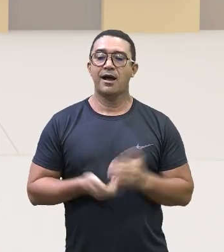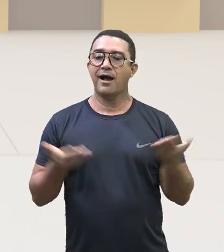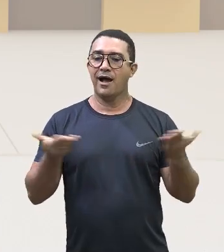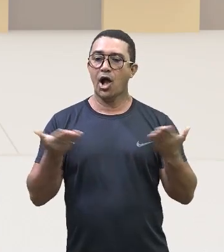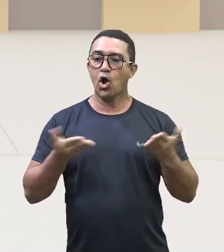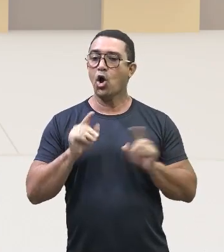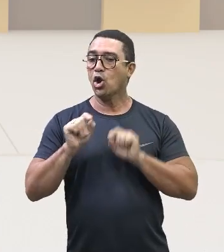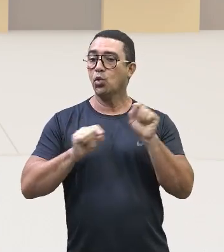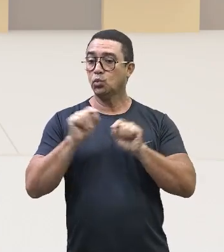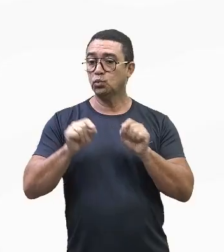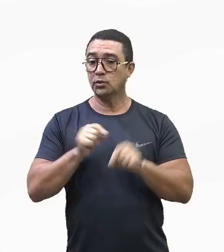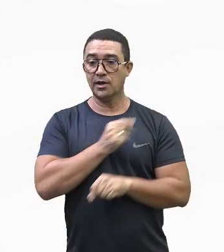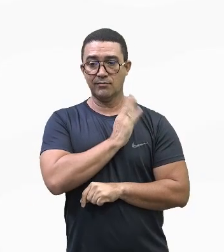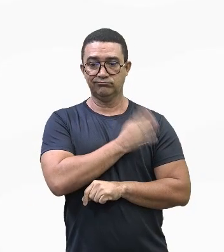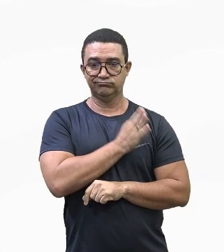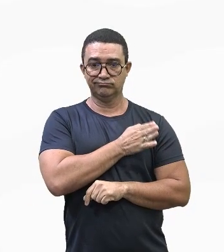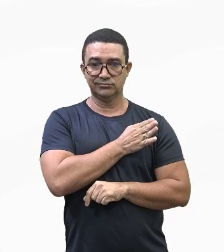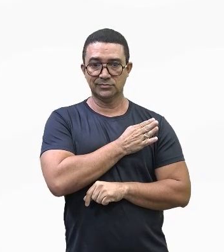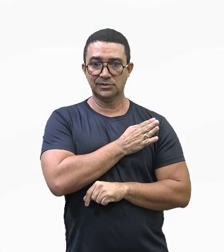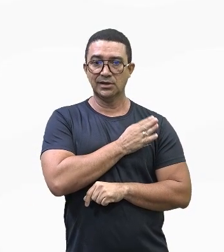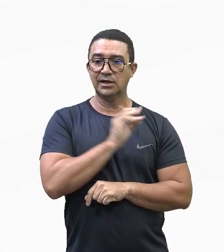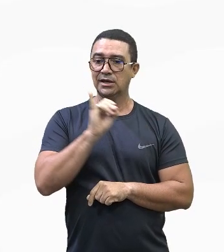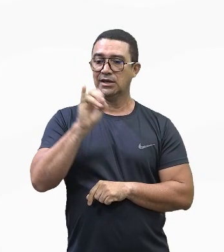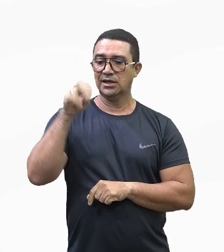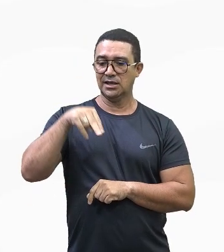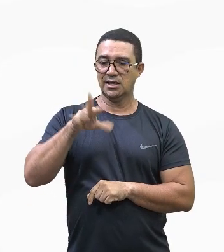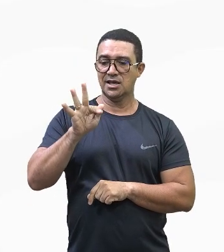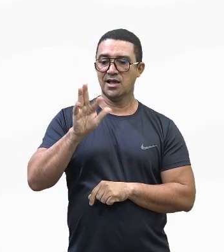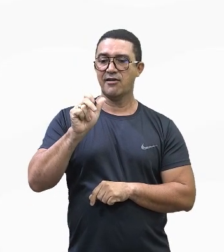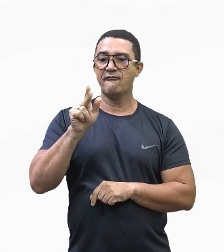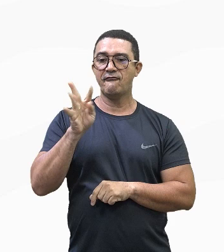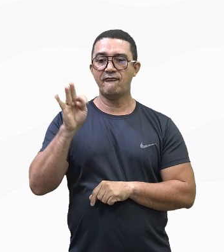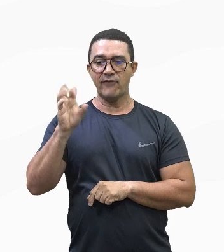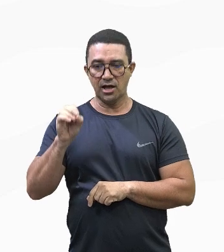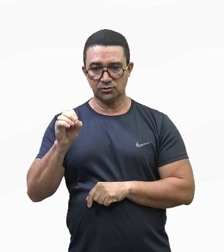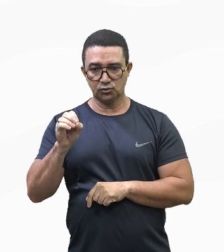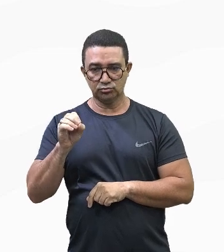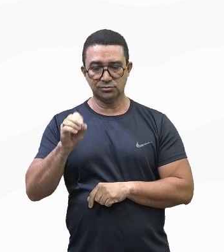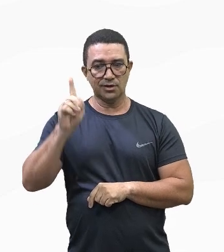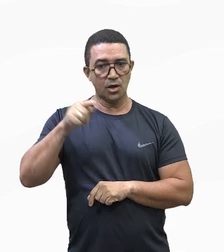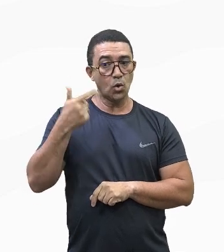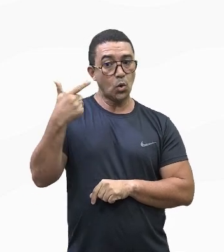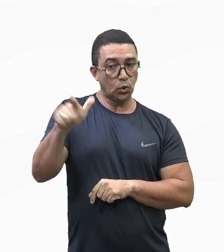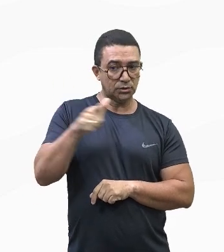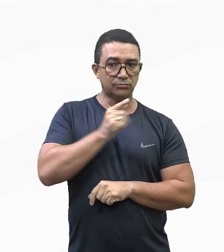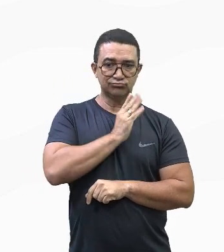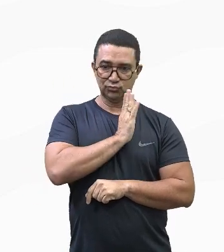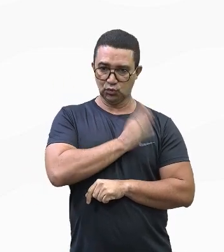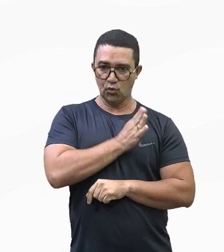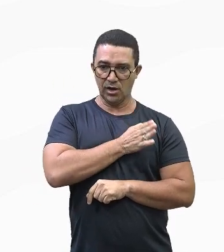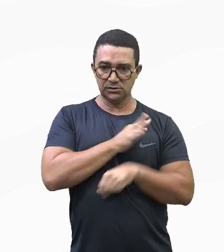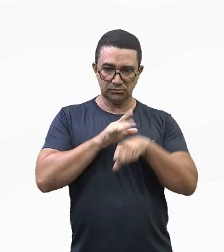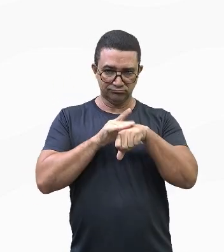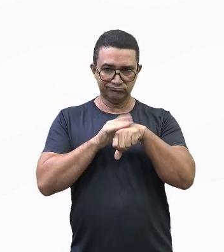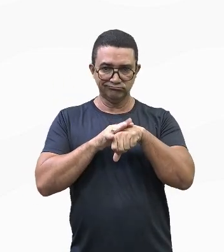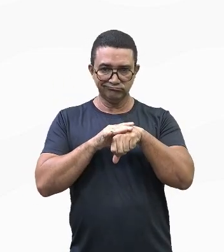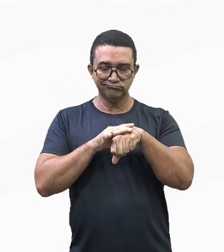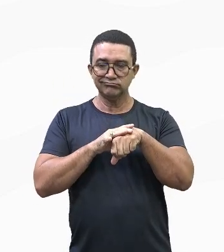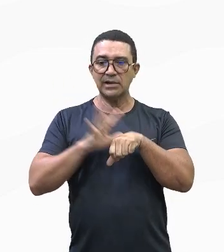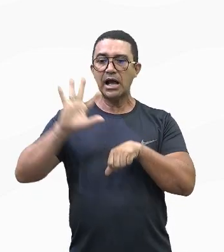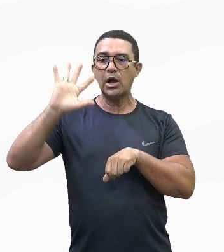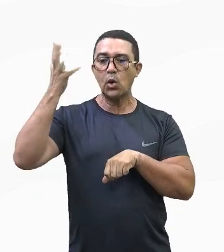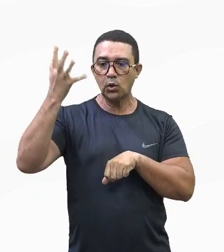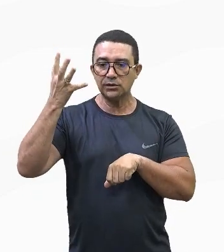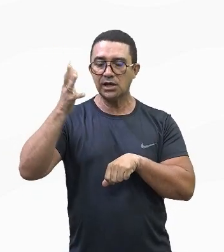infarto agudo do miocárdio. O que é isso? Isso aí é uma outra doença cardiovascular. Tá? Ela acontece